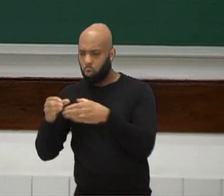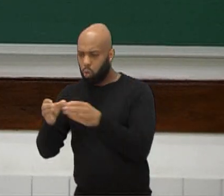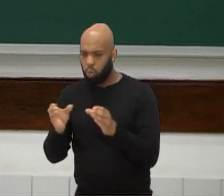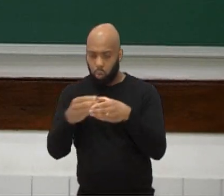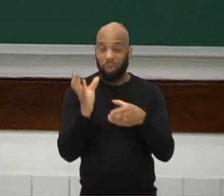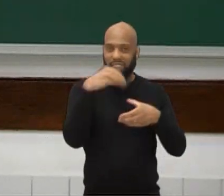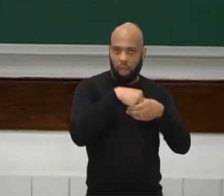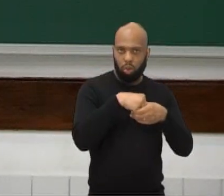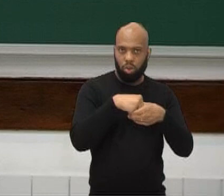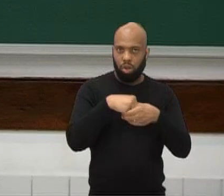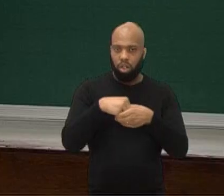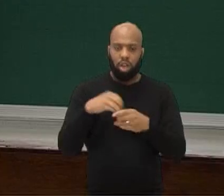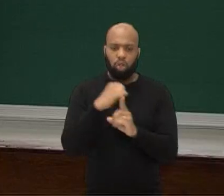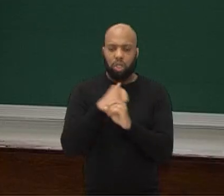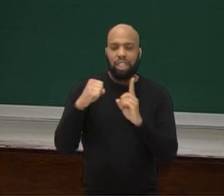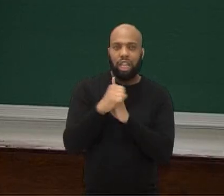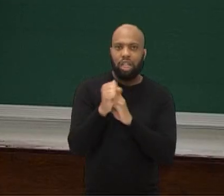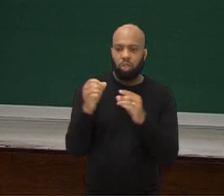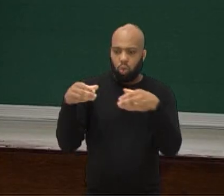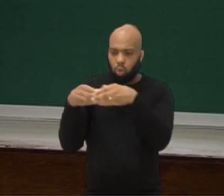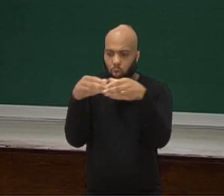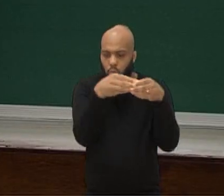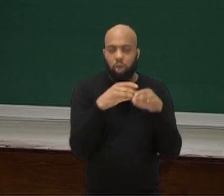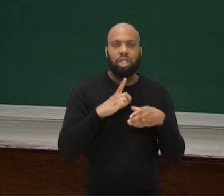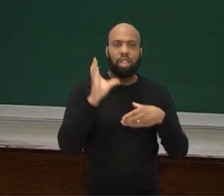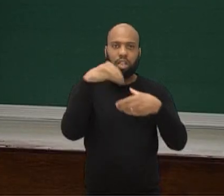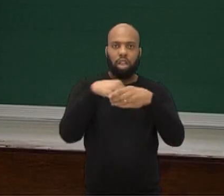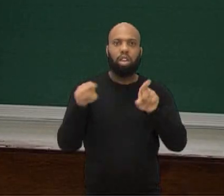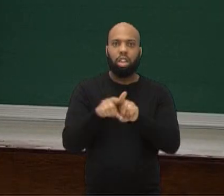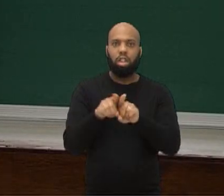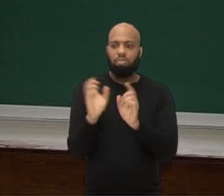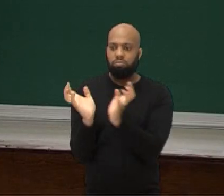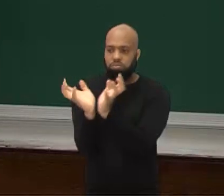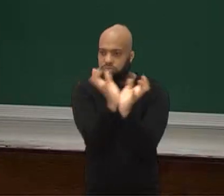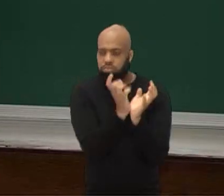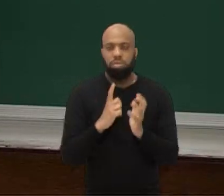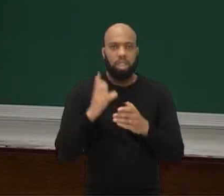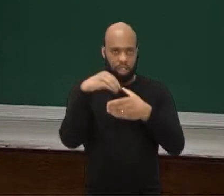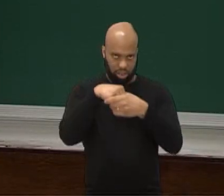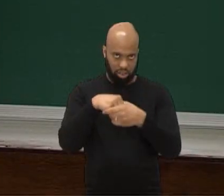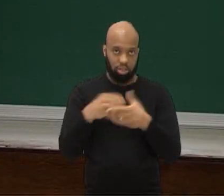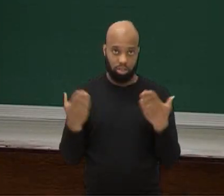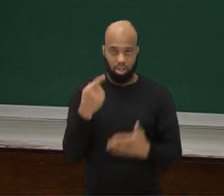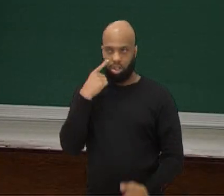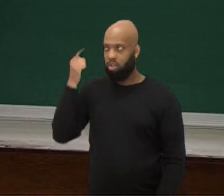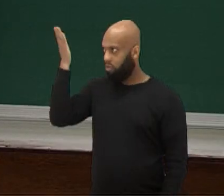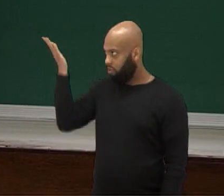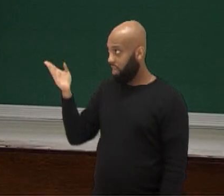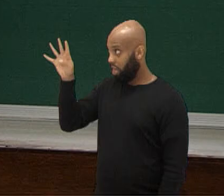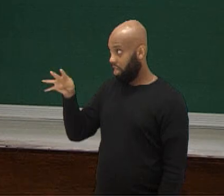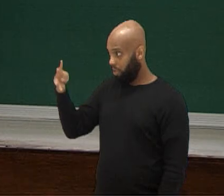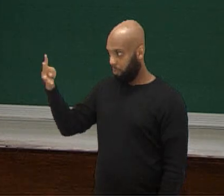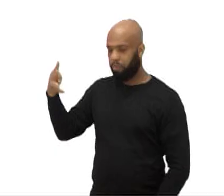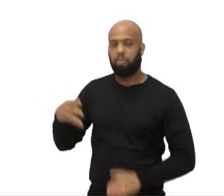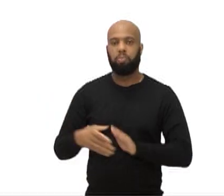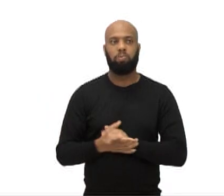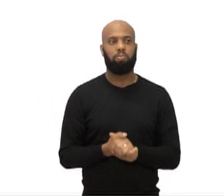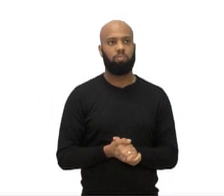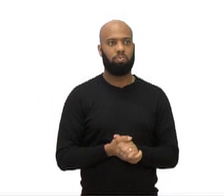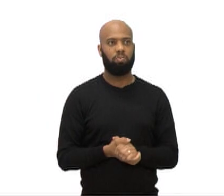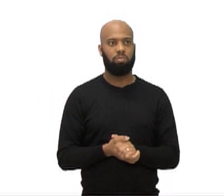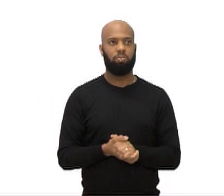dividida, quais grupos sociais eram presentes, existiam nessa população. Vamos olhar aqui a nossa tabela?